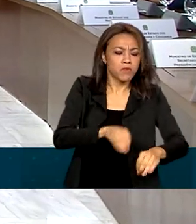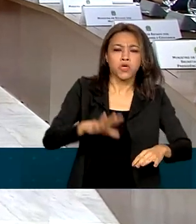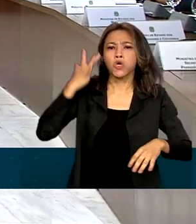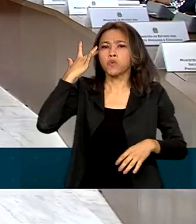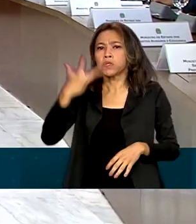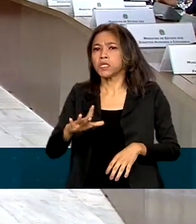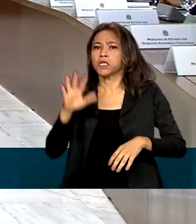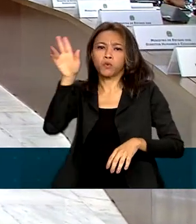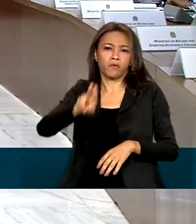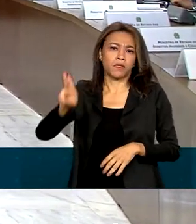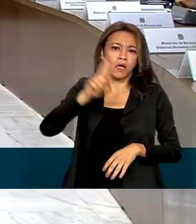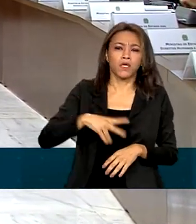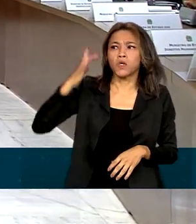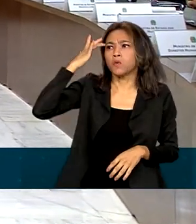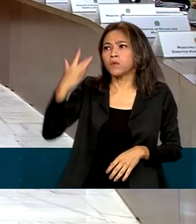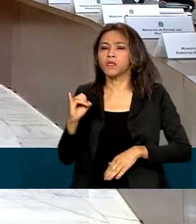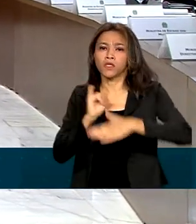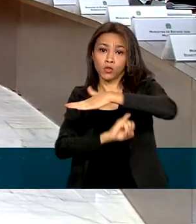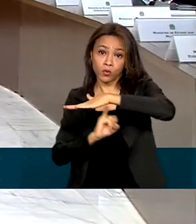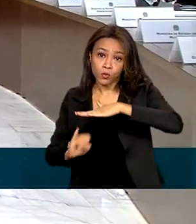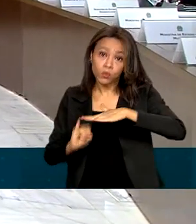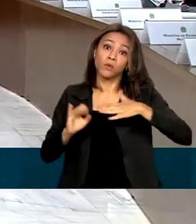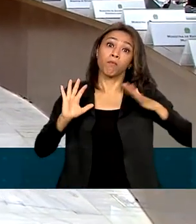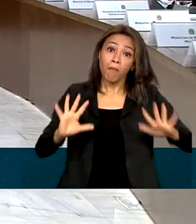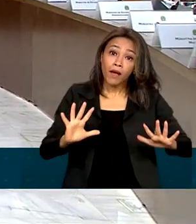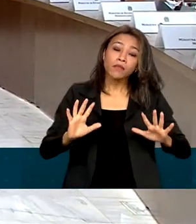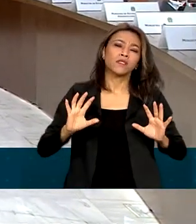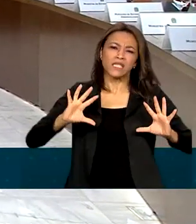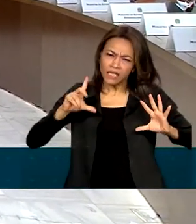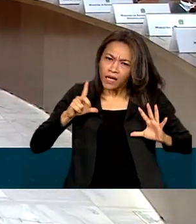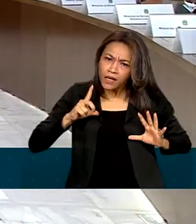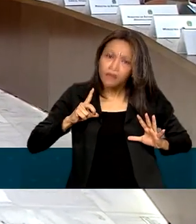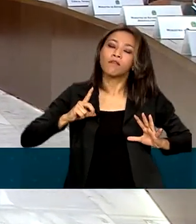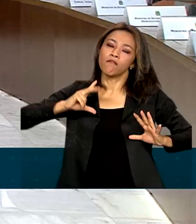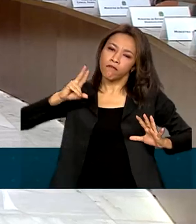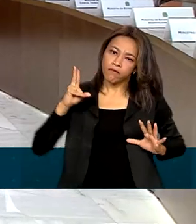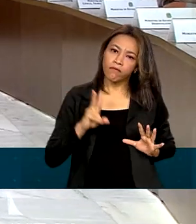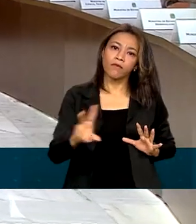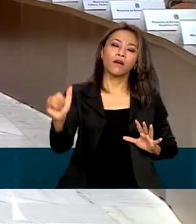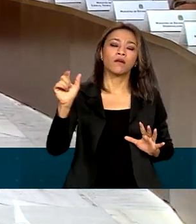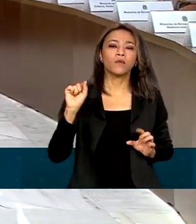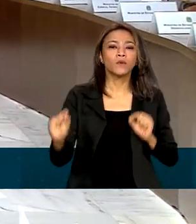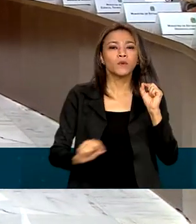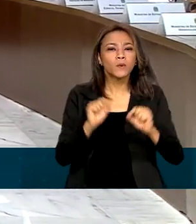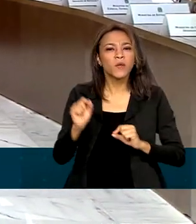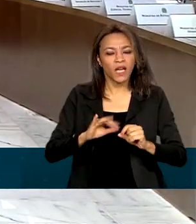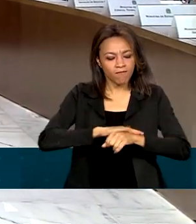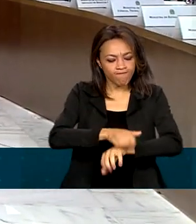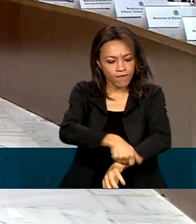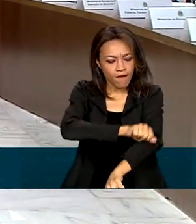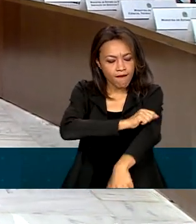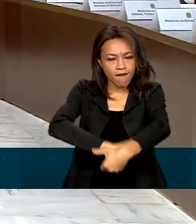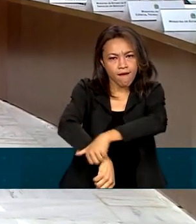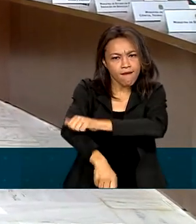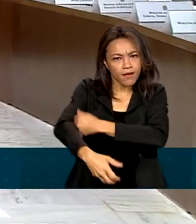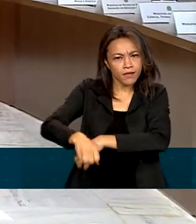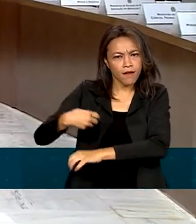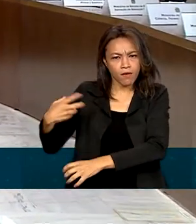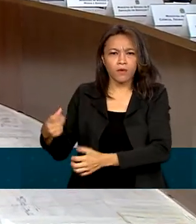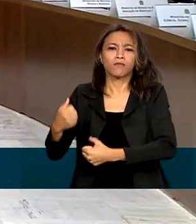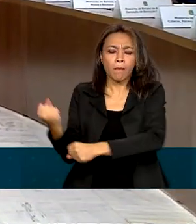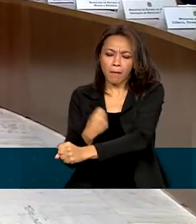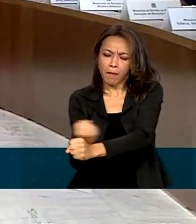não sei se é Instituto Federal, mas o que tiver, a gente vai ter que colocar a mão na massa para que a gente